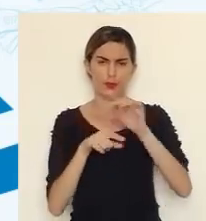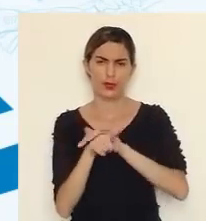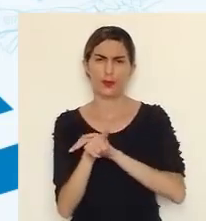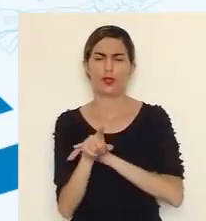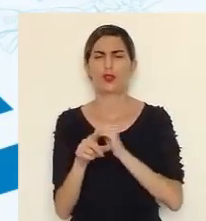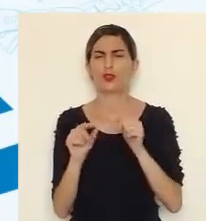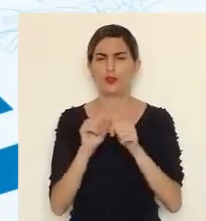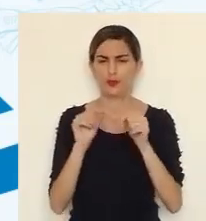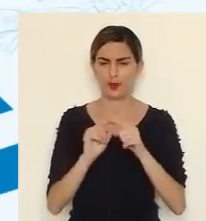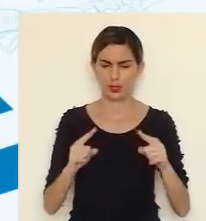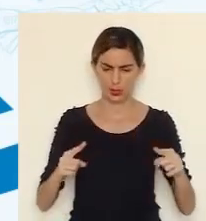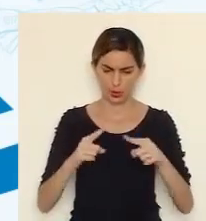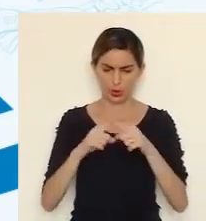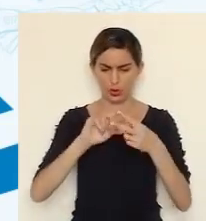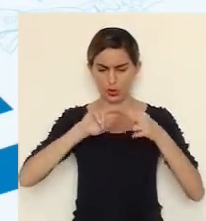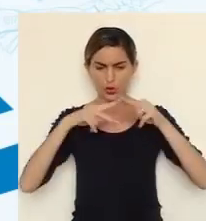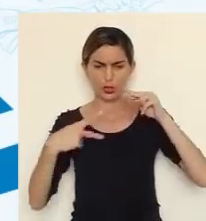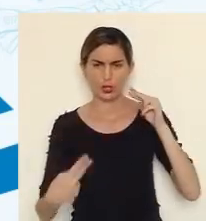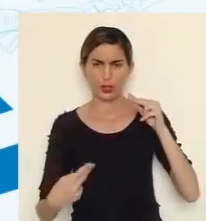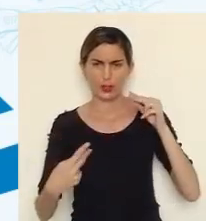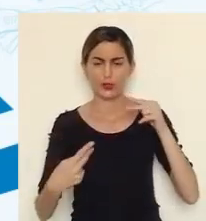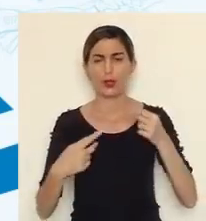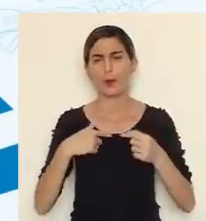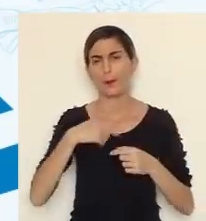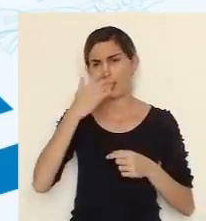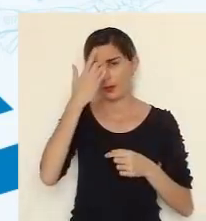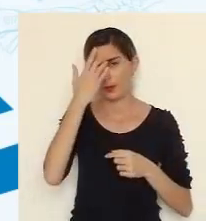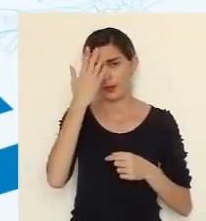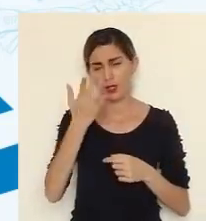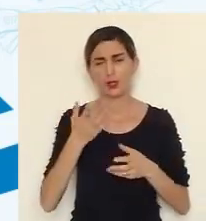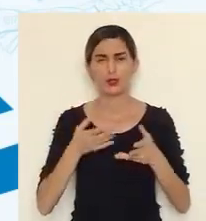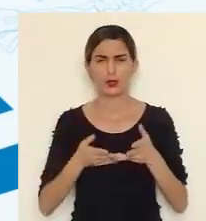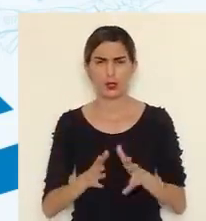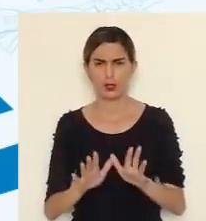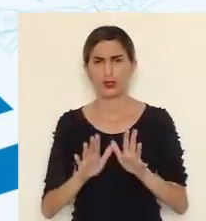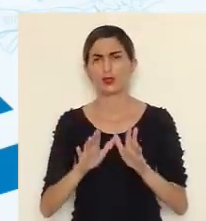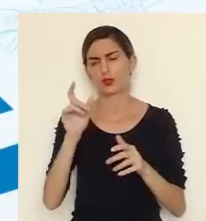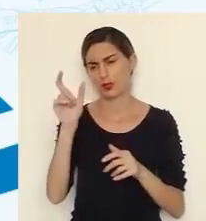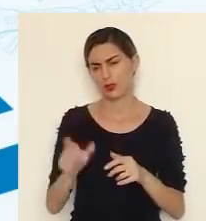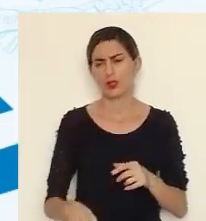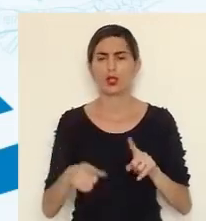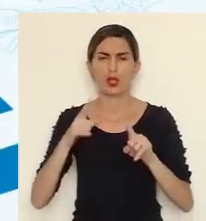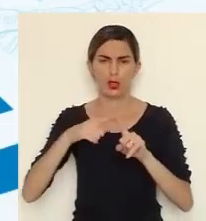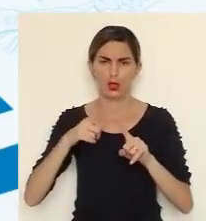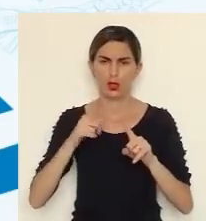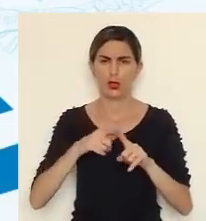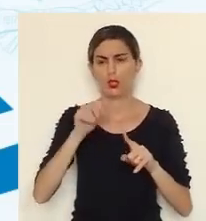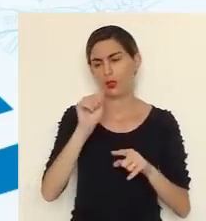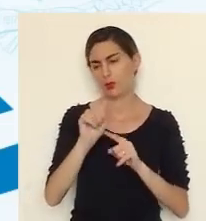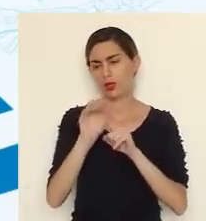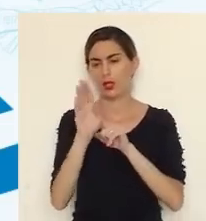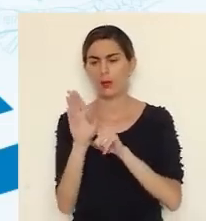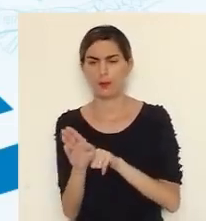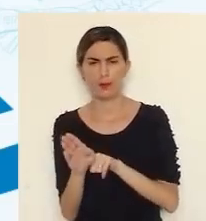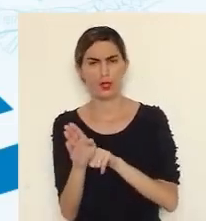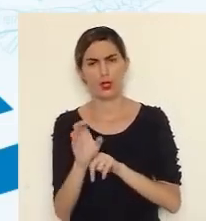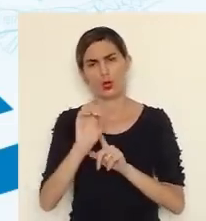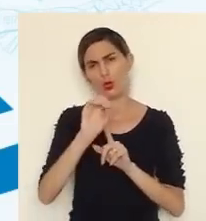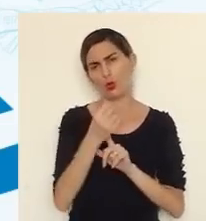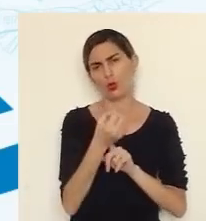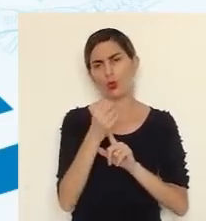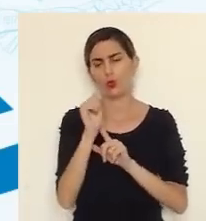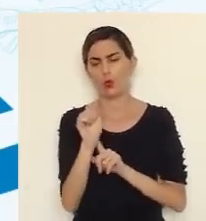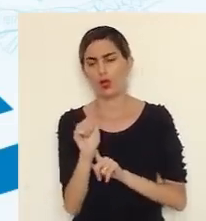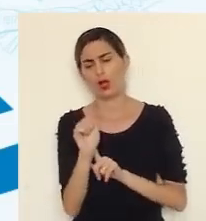questão aí, quando a gente vai fazer o cruzamento genético, é mais fácil nascer um indivíduo do tipo AB